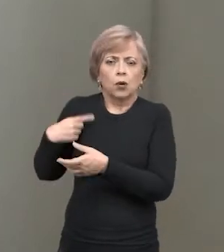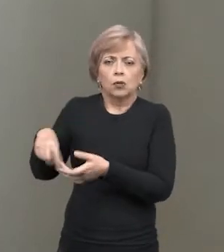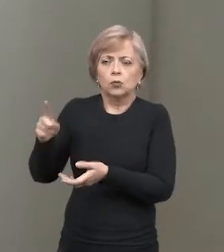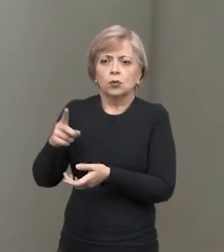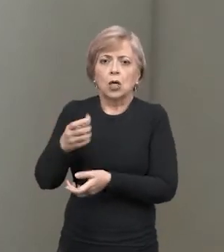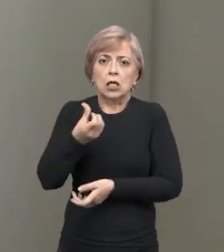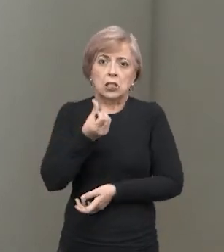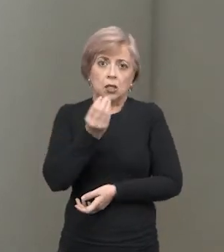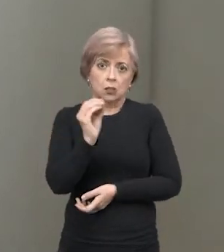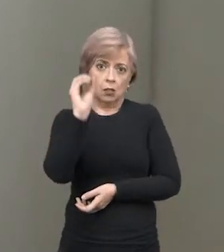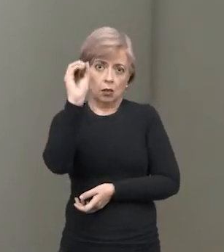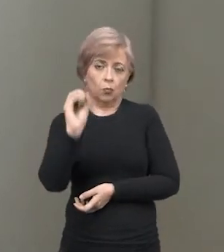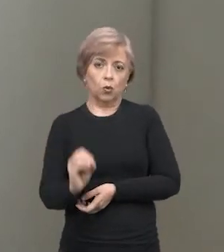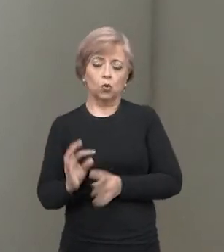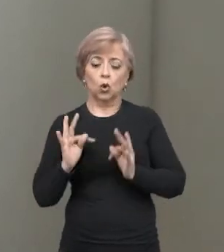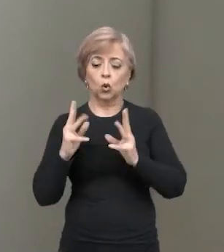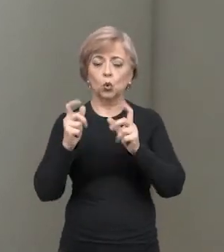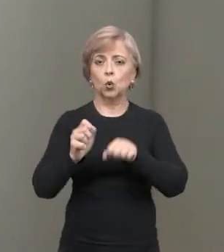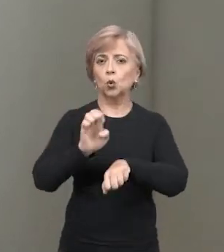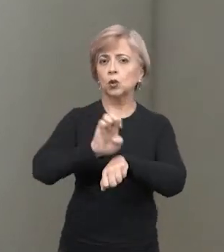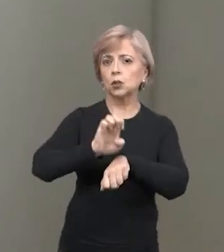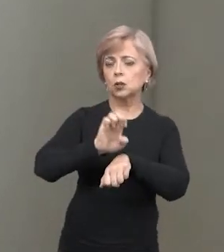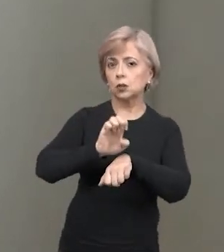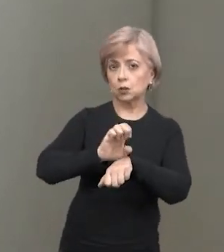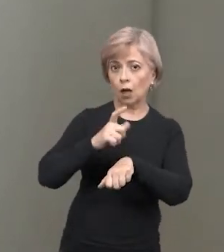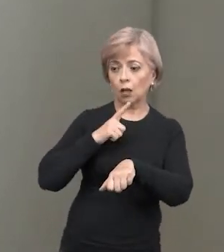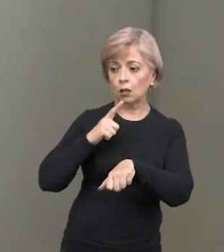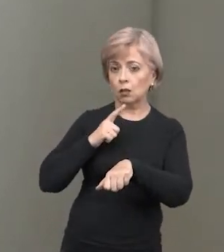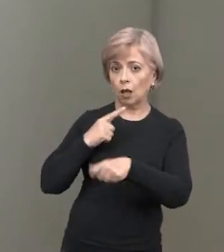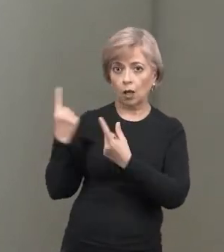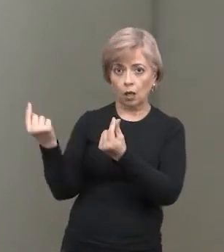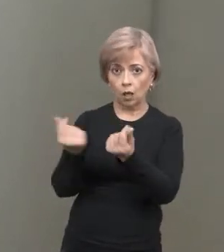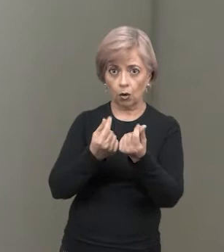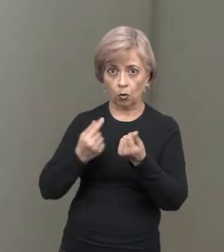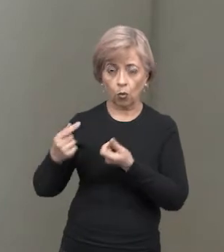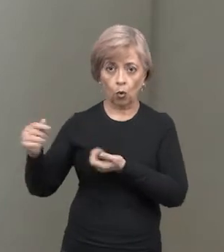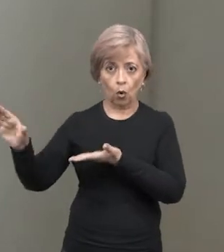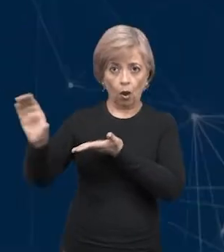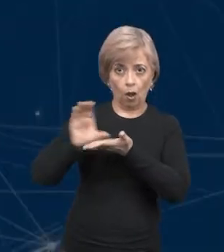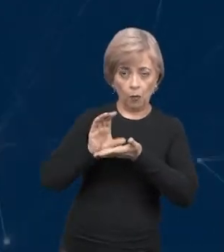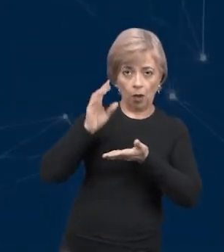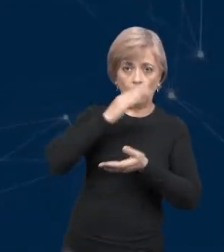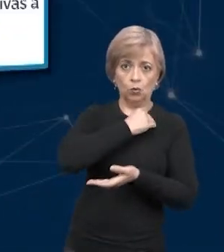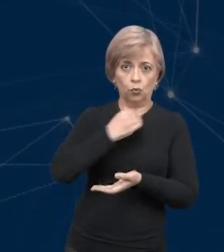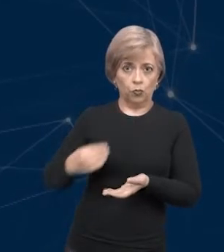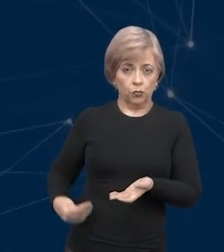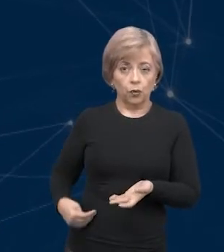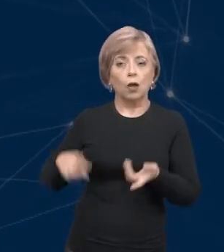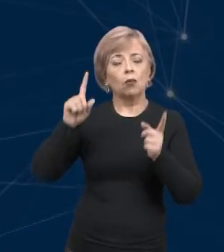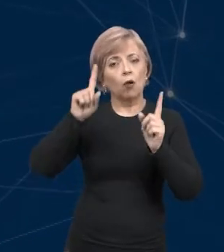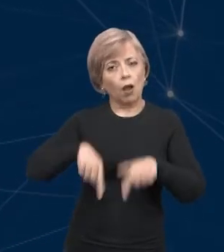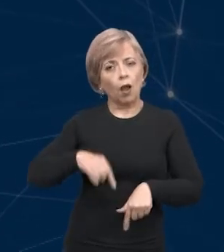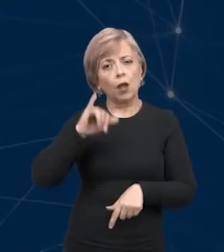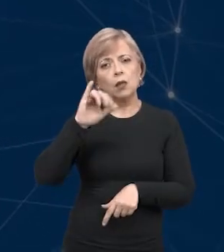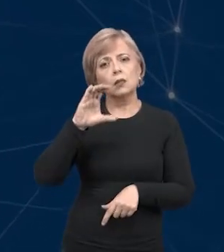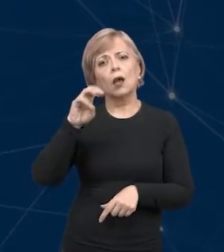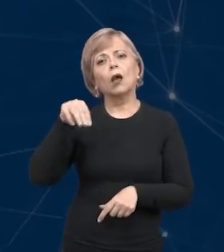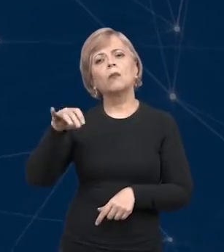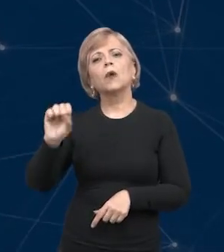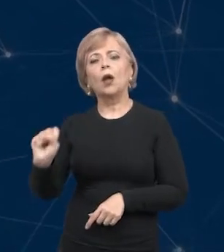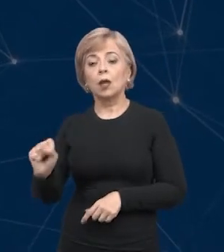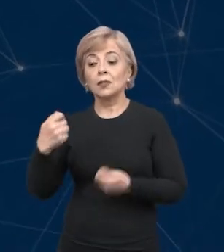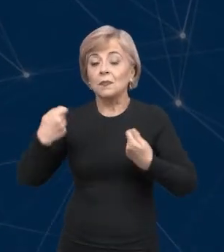torno de 60% de tudo que o Estado obtém de recursos advém do ICMS. Então, um olhar diferenciado,